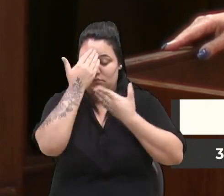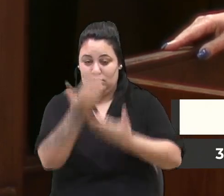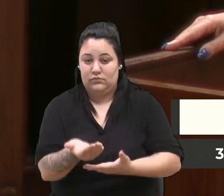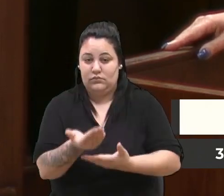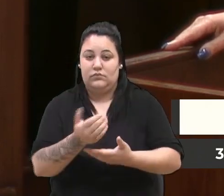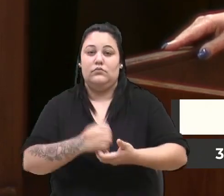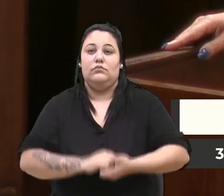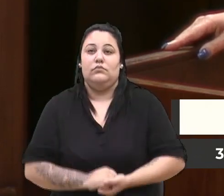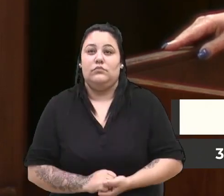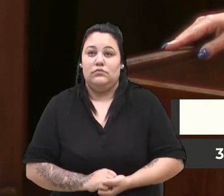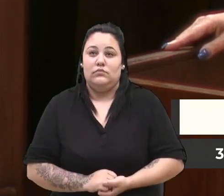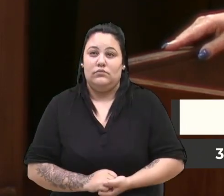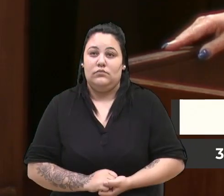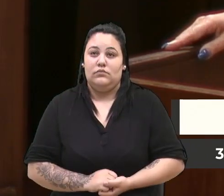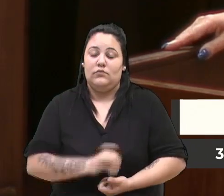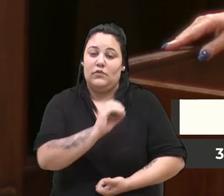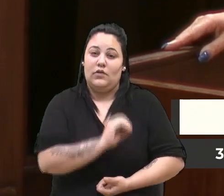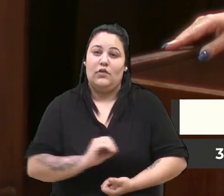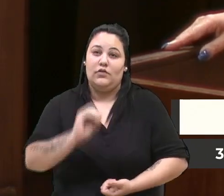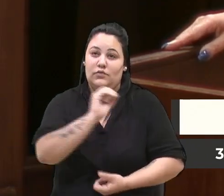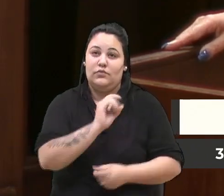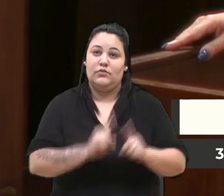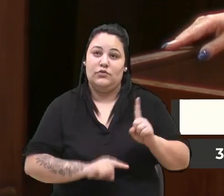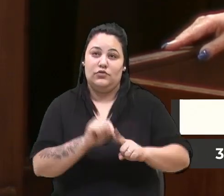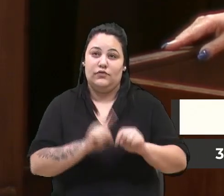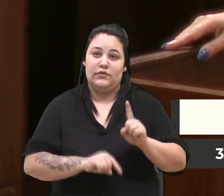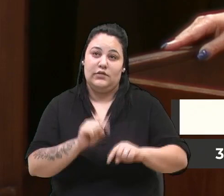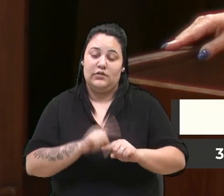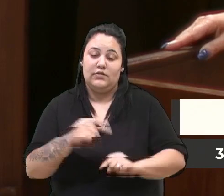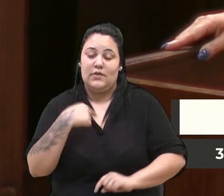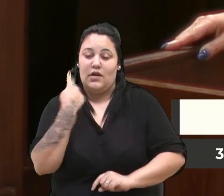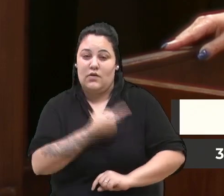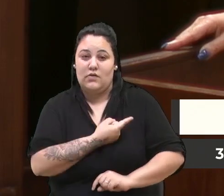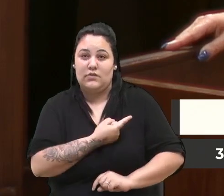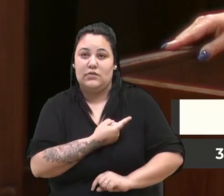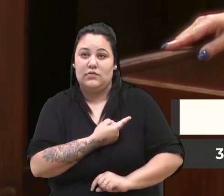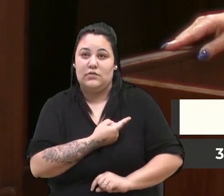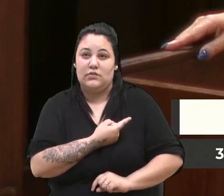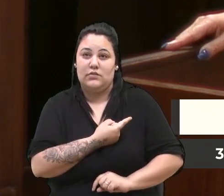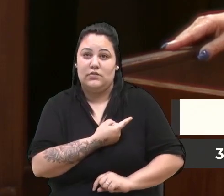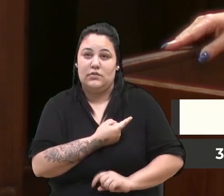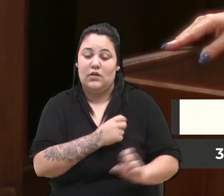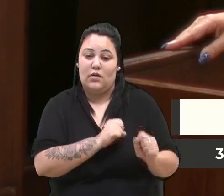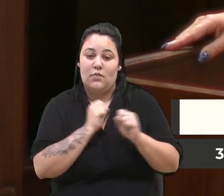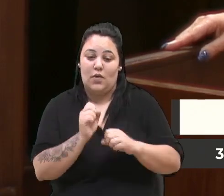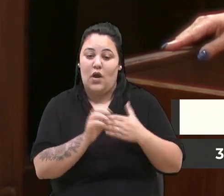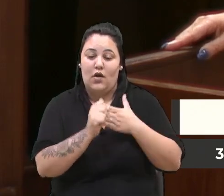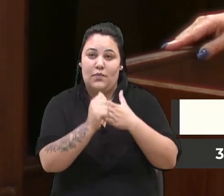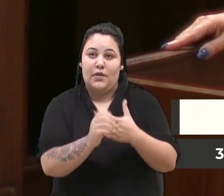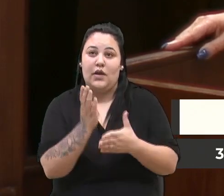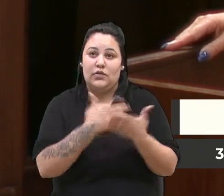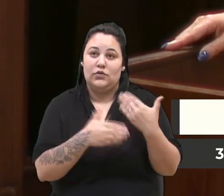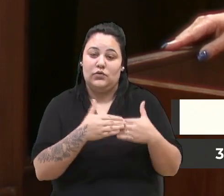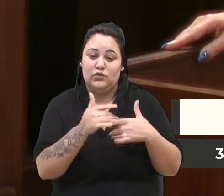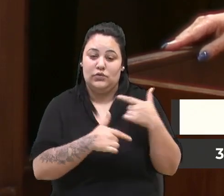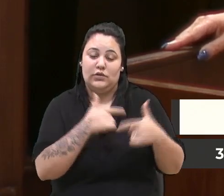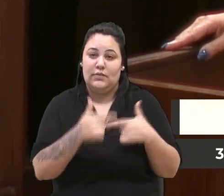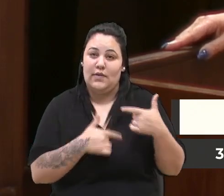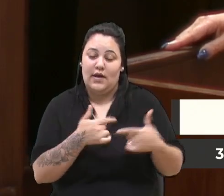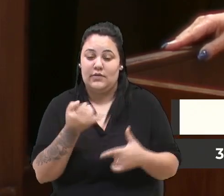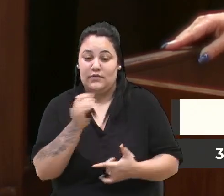e excelentes atividades aí para nós, que possam acompanhar todas as atividades na medida